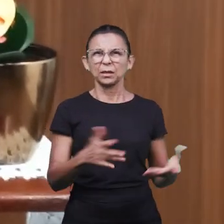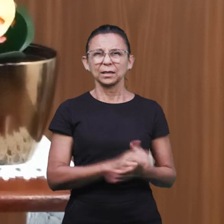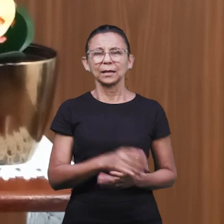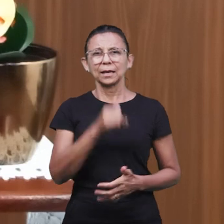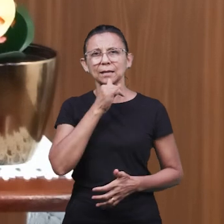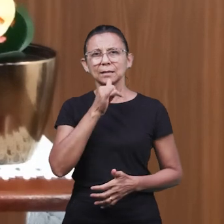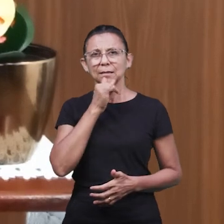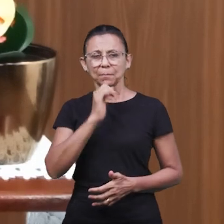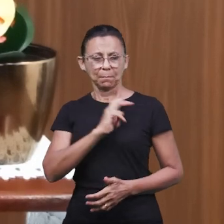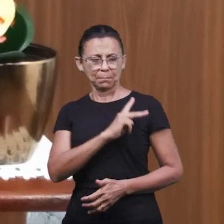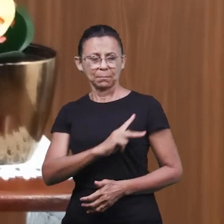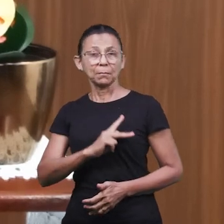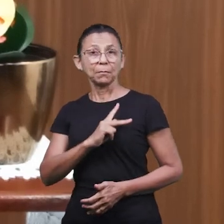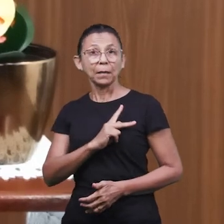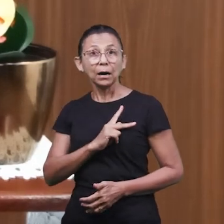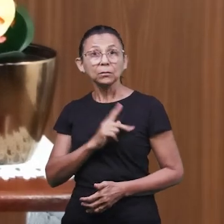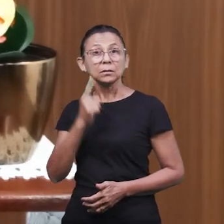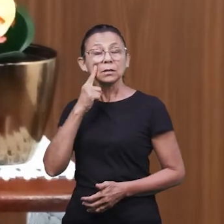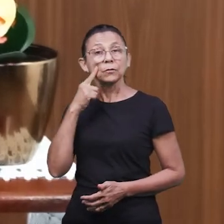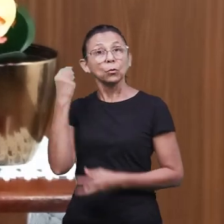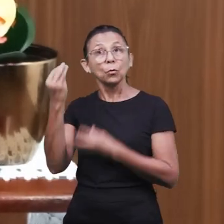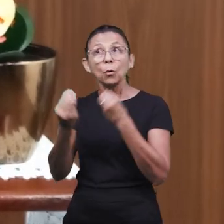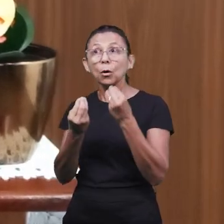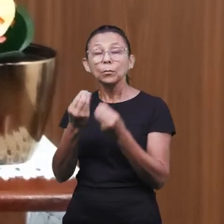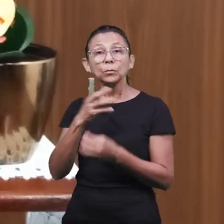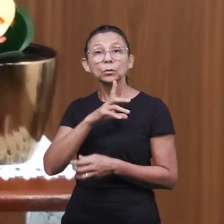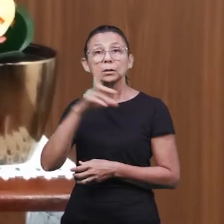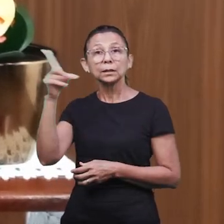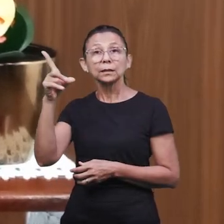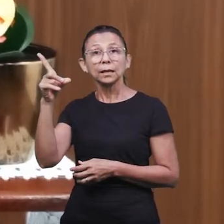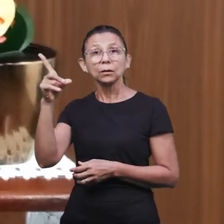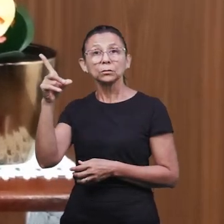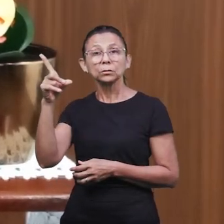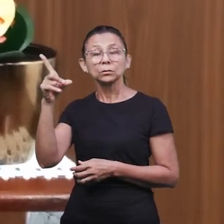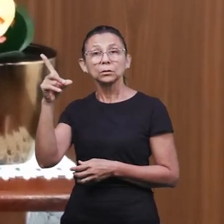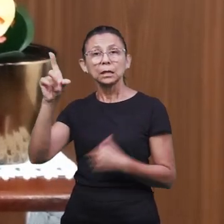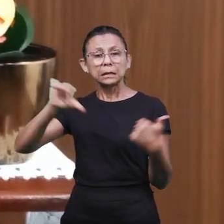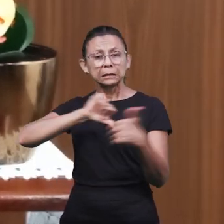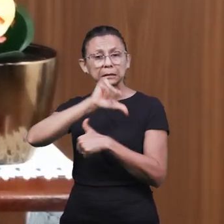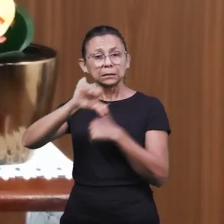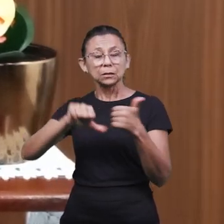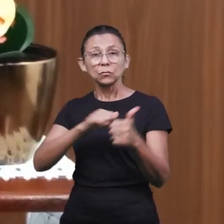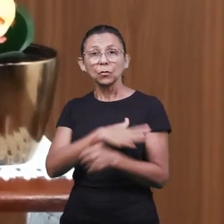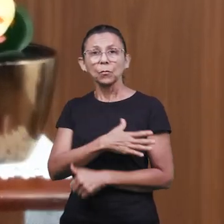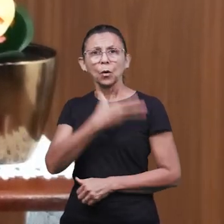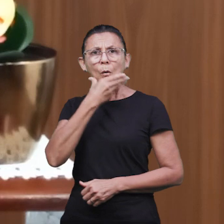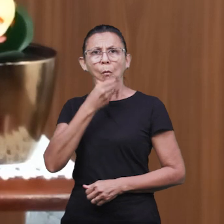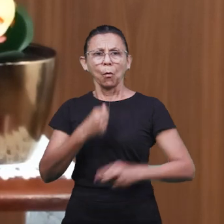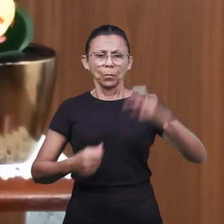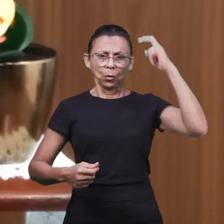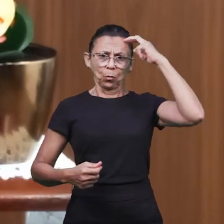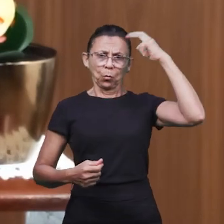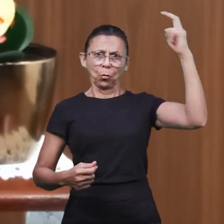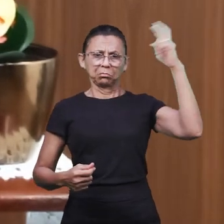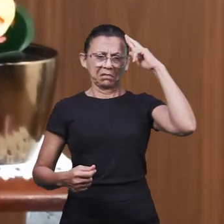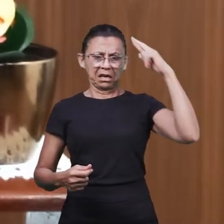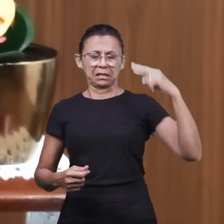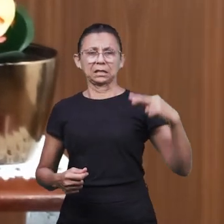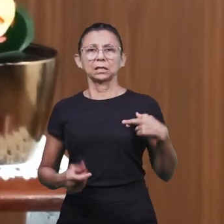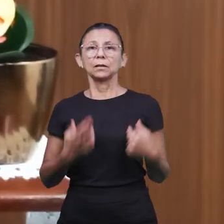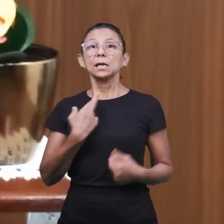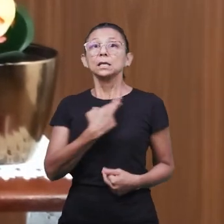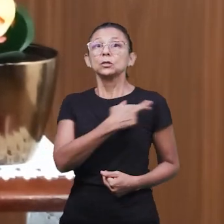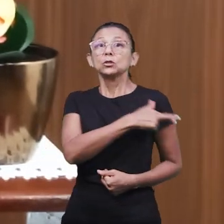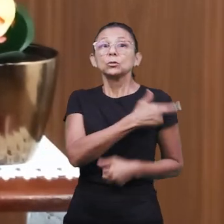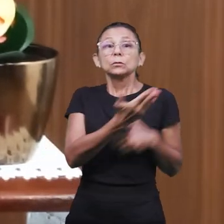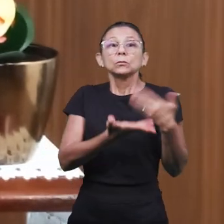de Paulo, por exemplo, a transformação que Deus fez na vida dele pelo Espírito, um homem cheio de cultura, cheio de razão, religioso,